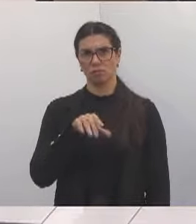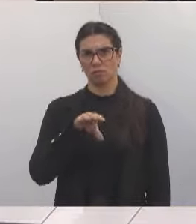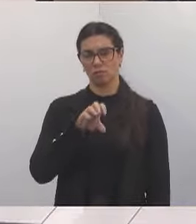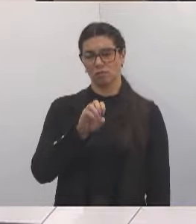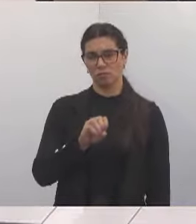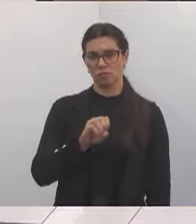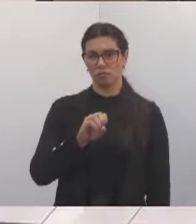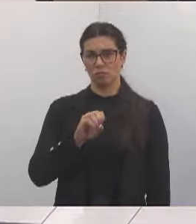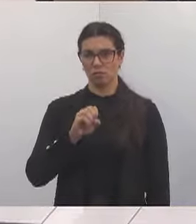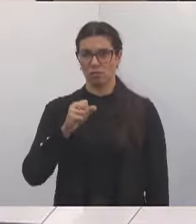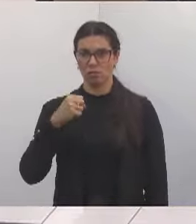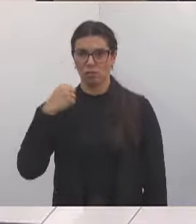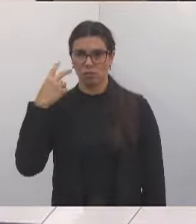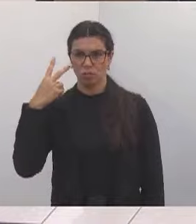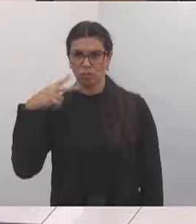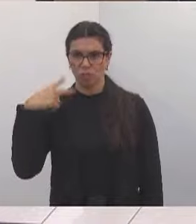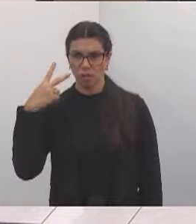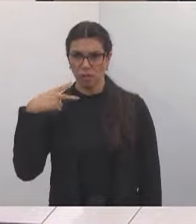Apresentação do projeto.